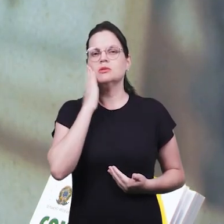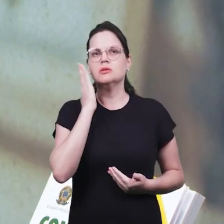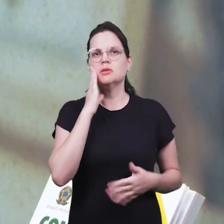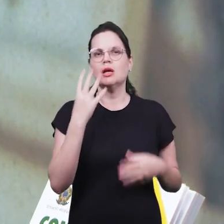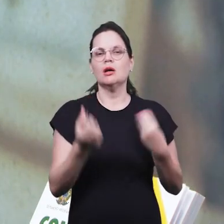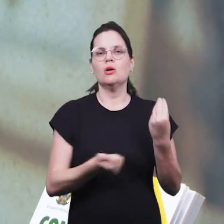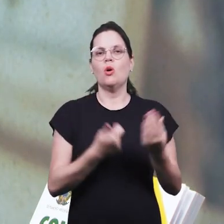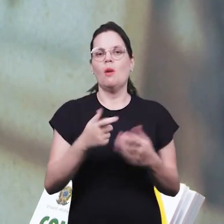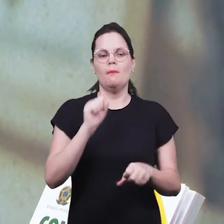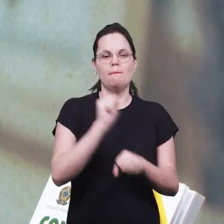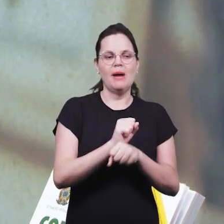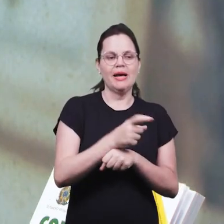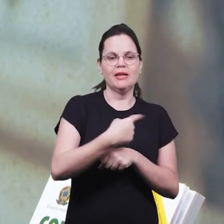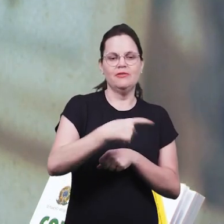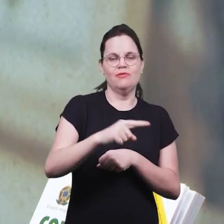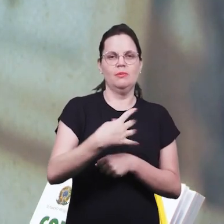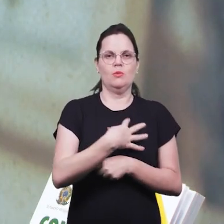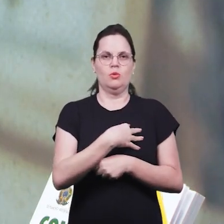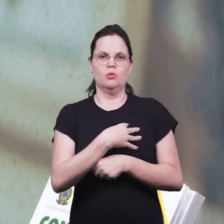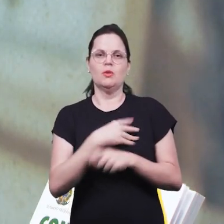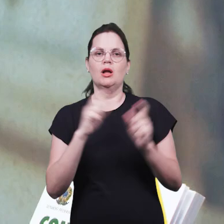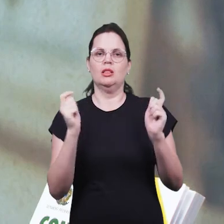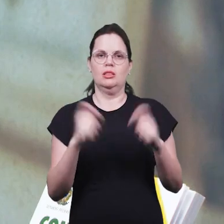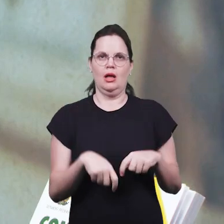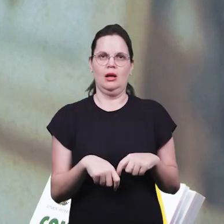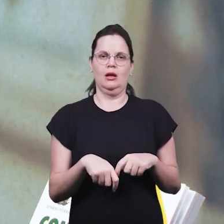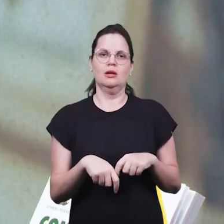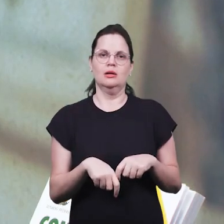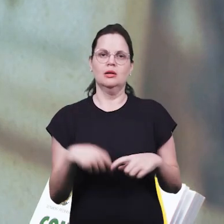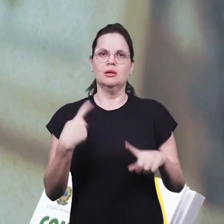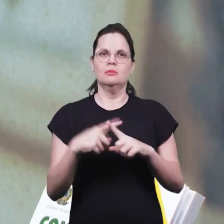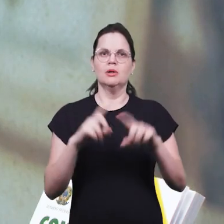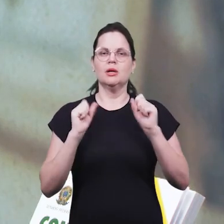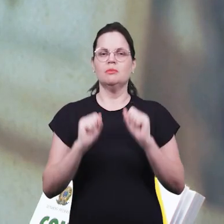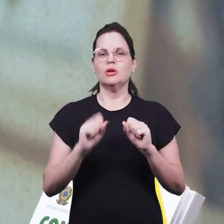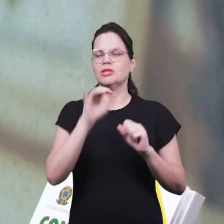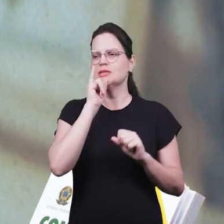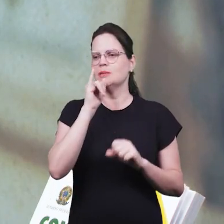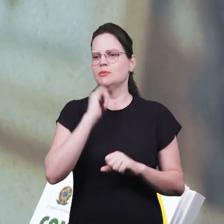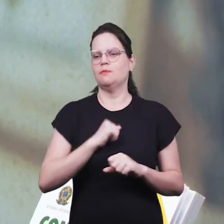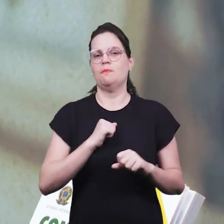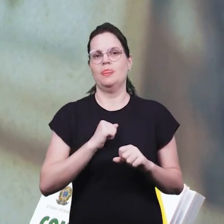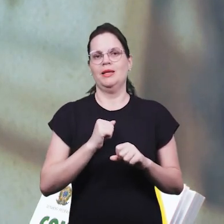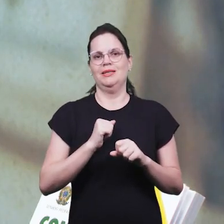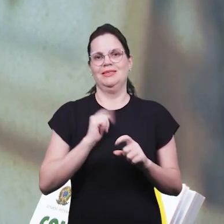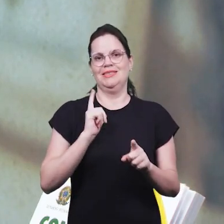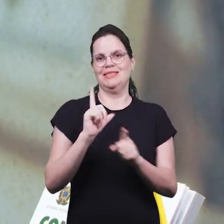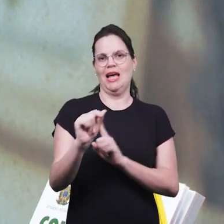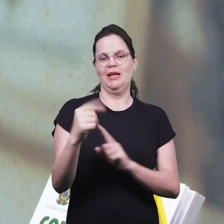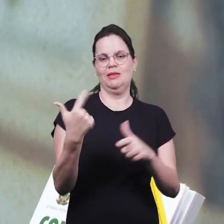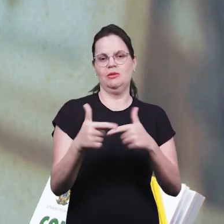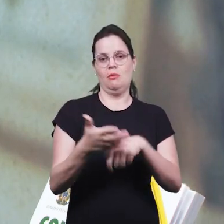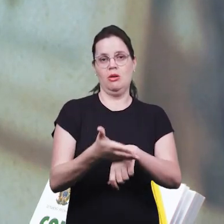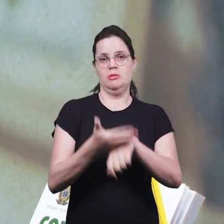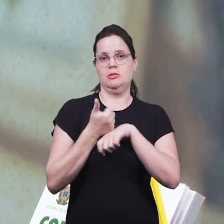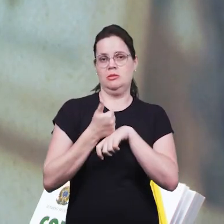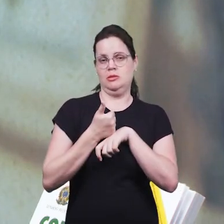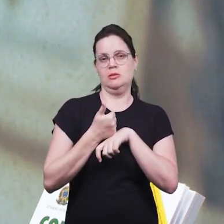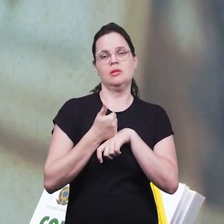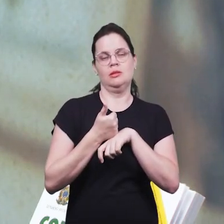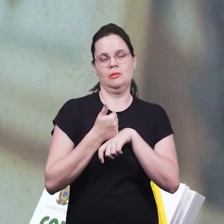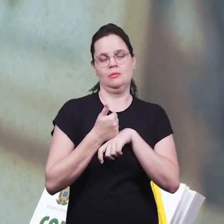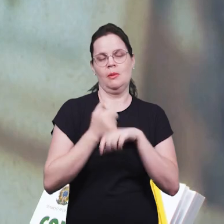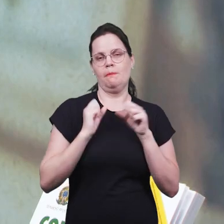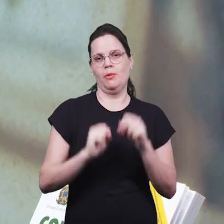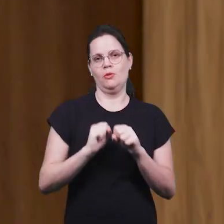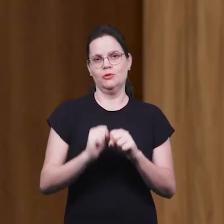para a amamentação dessas mães gestantes, que pode implicar até numa saída mais cedo da sua rotina